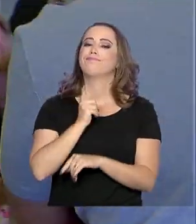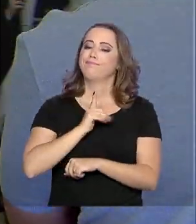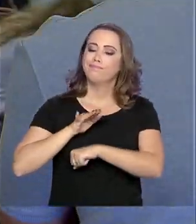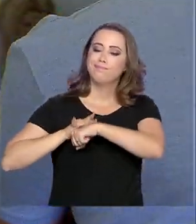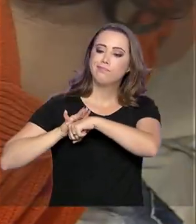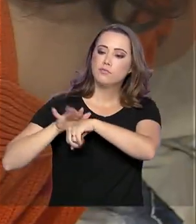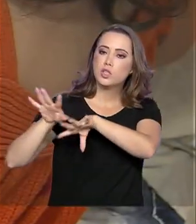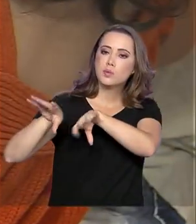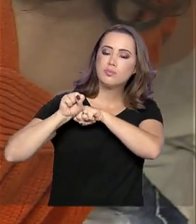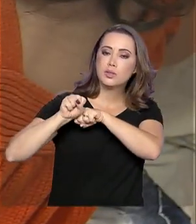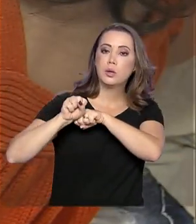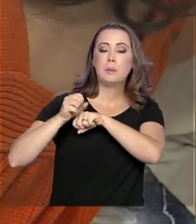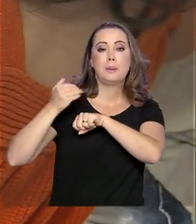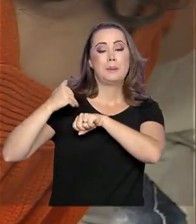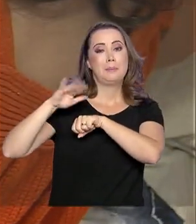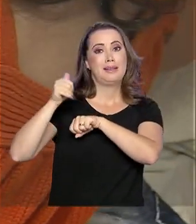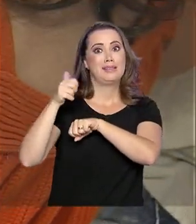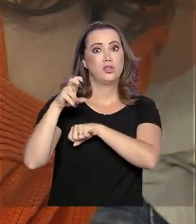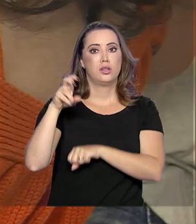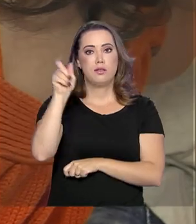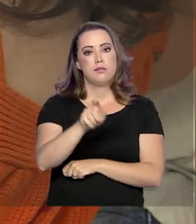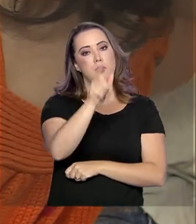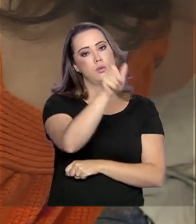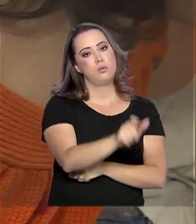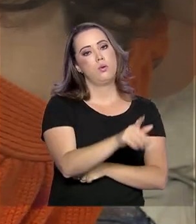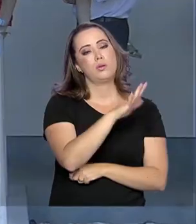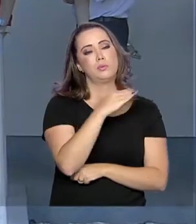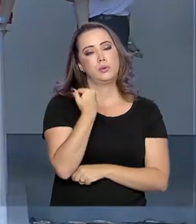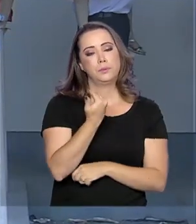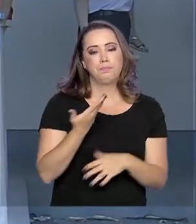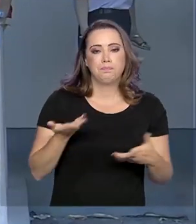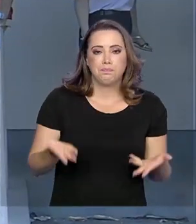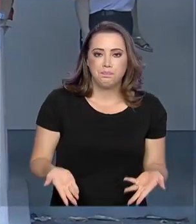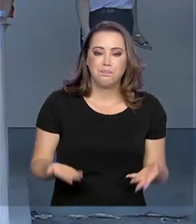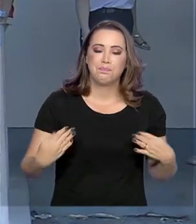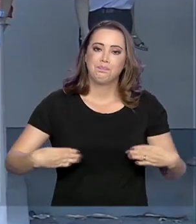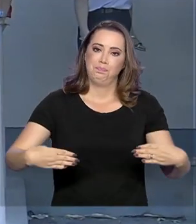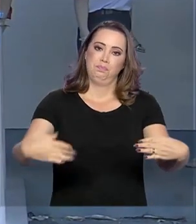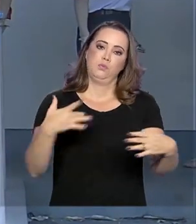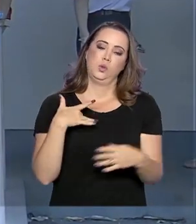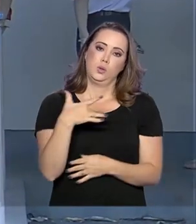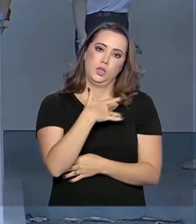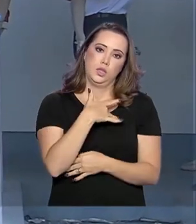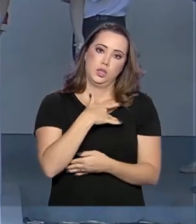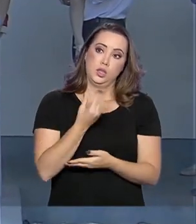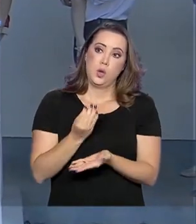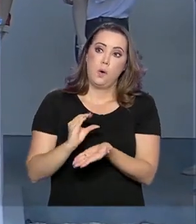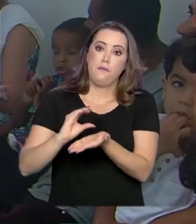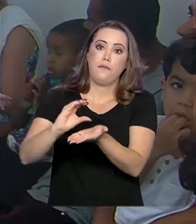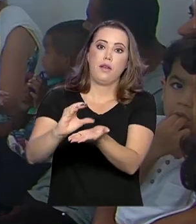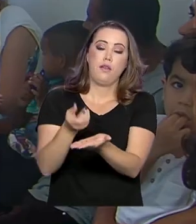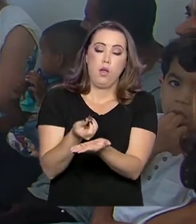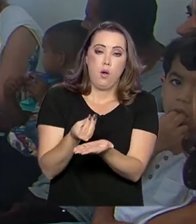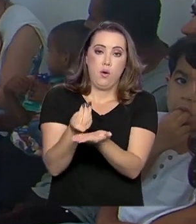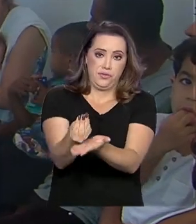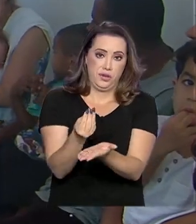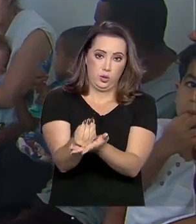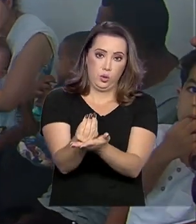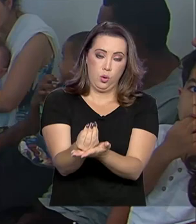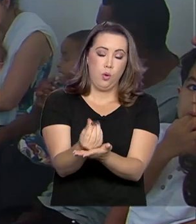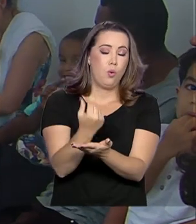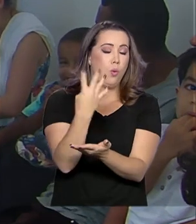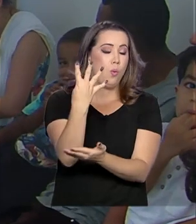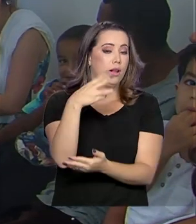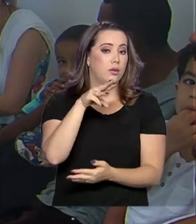18 mil casos e 15 mortes. O Ministério da Saúde encaminhou neste ano cerca de 4 milhões de doses da vacina triplice viral,